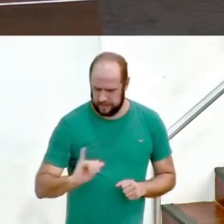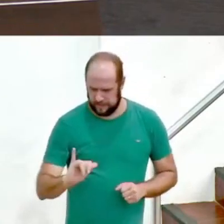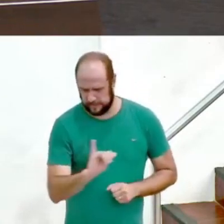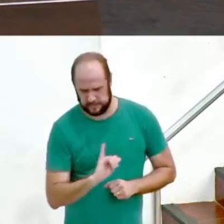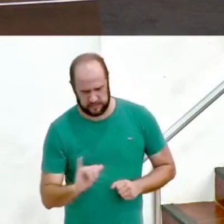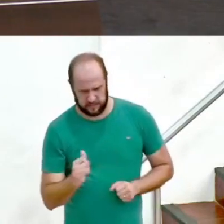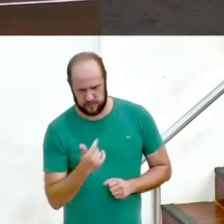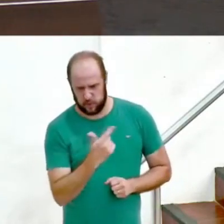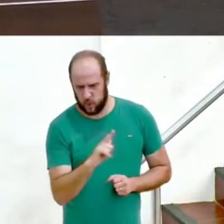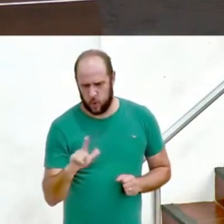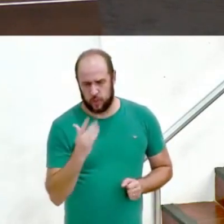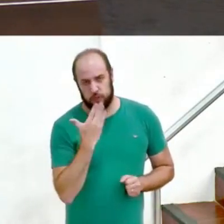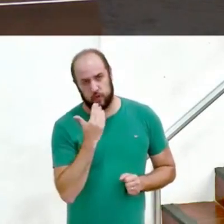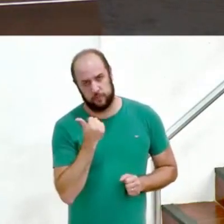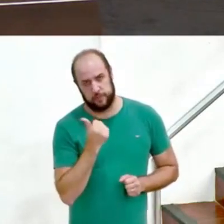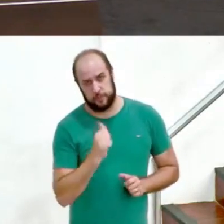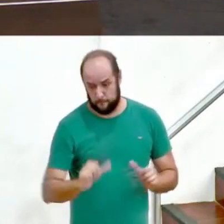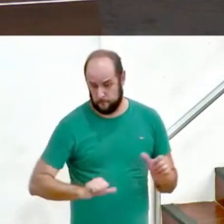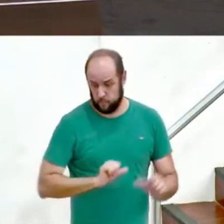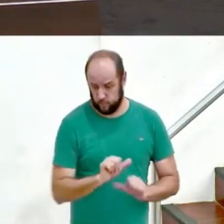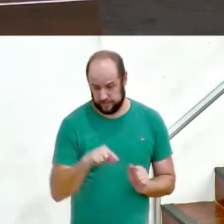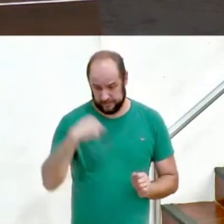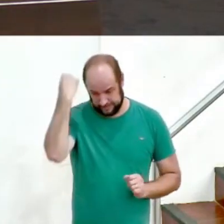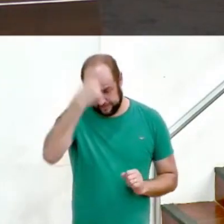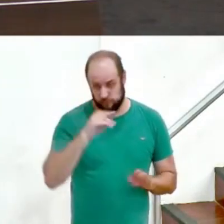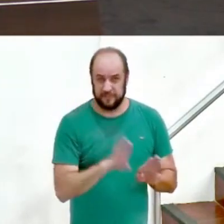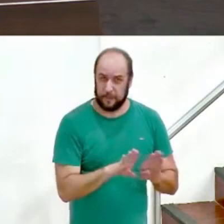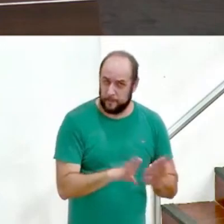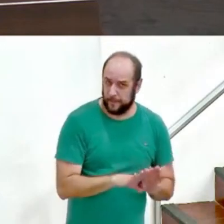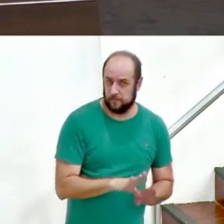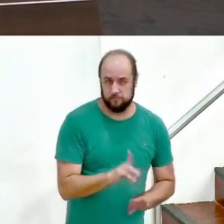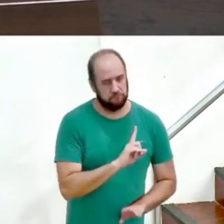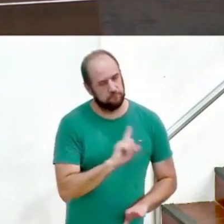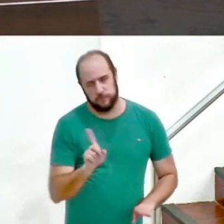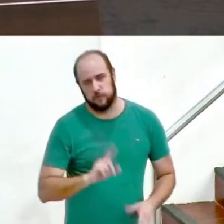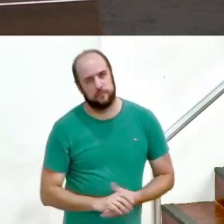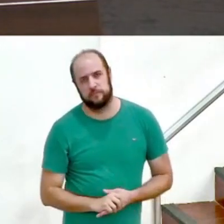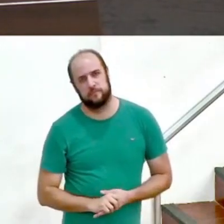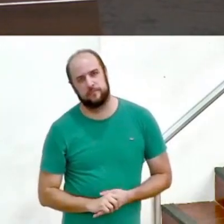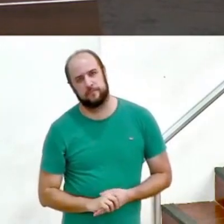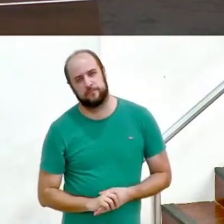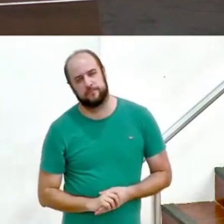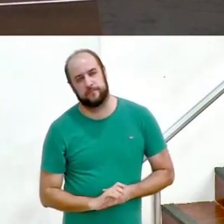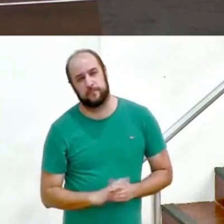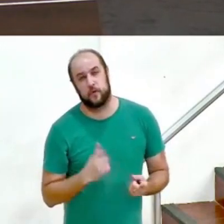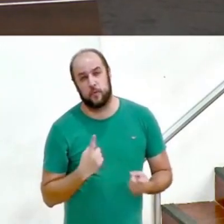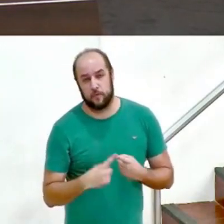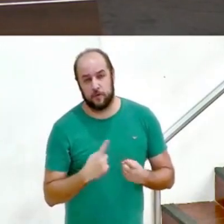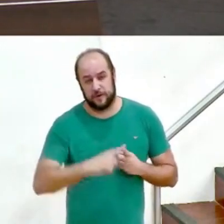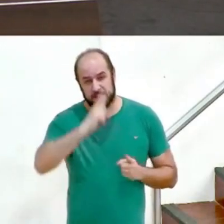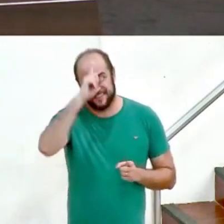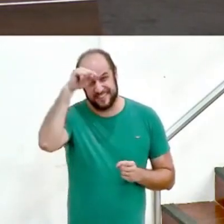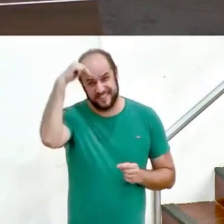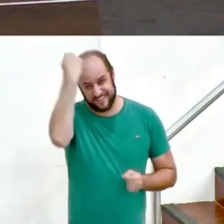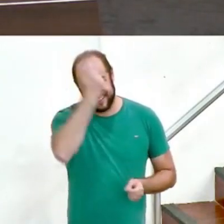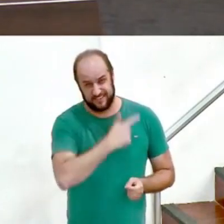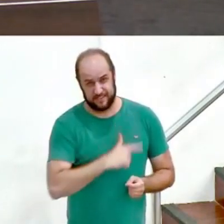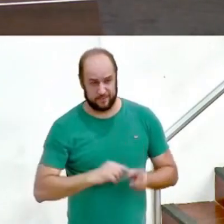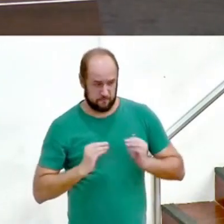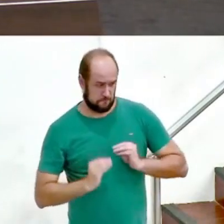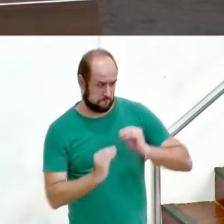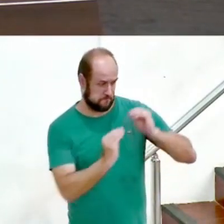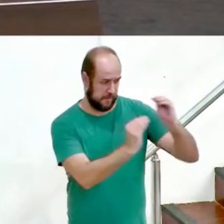ou outro mantimento, ficará santificada? Não. A santificação não é transferida